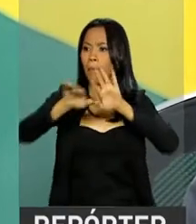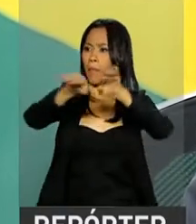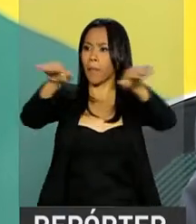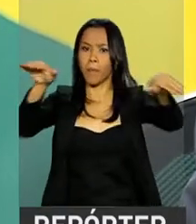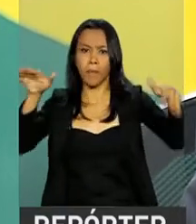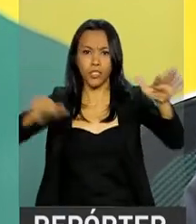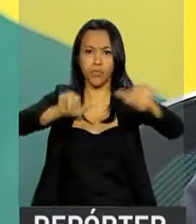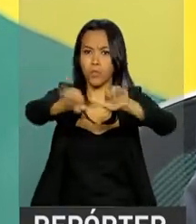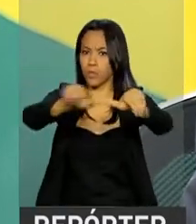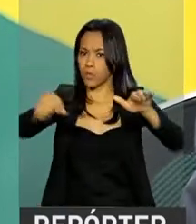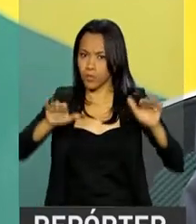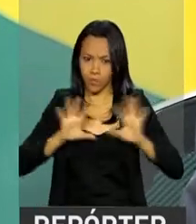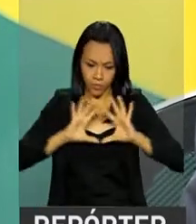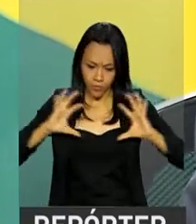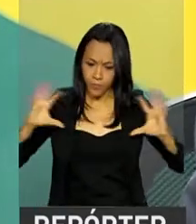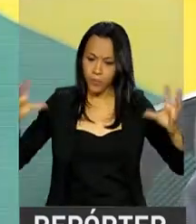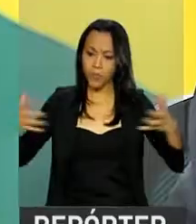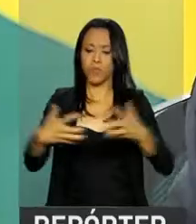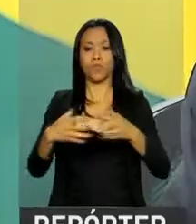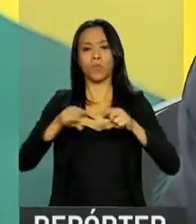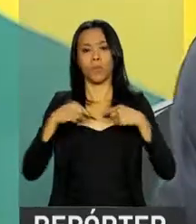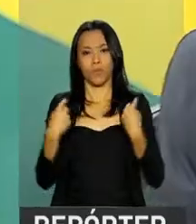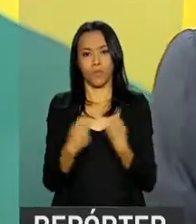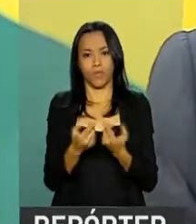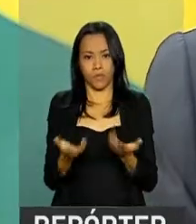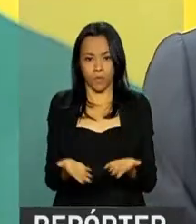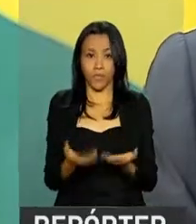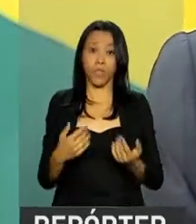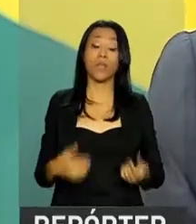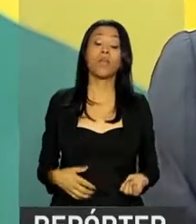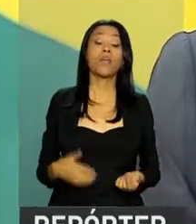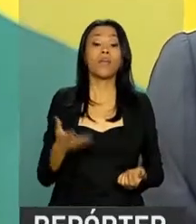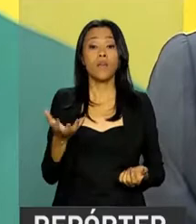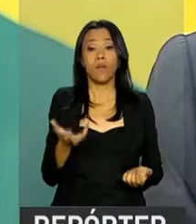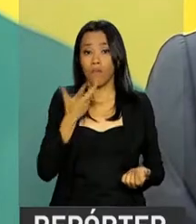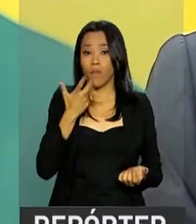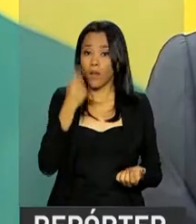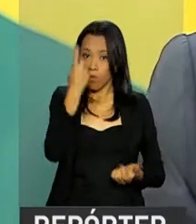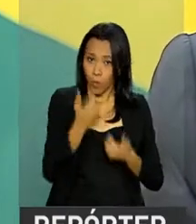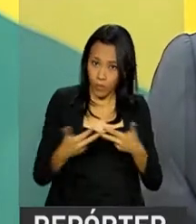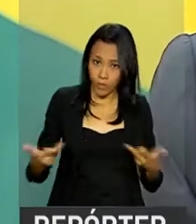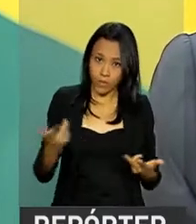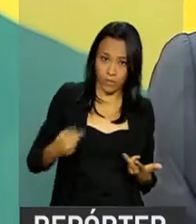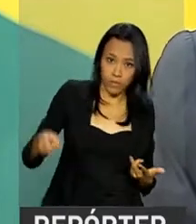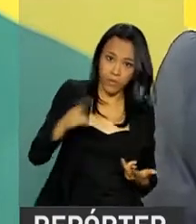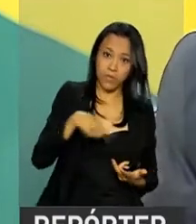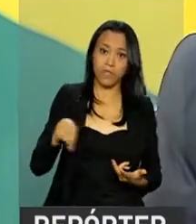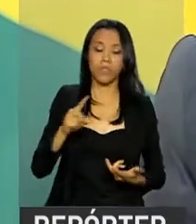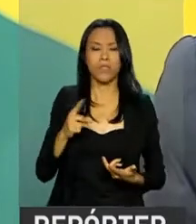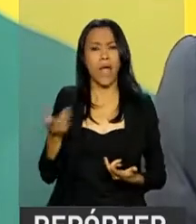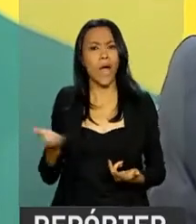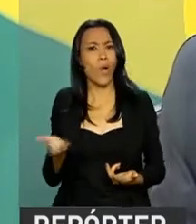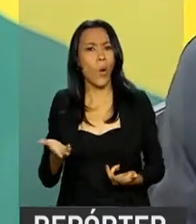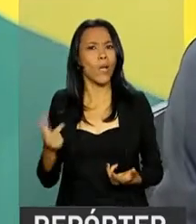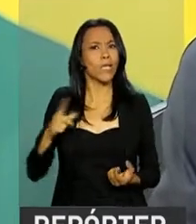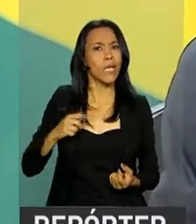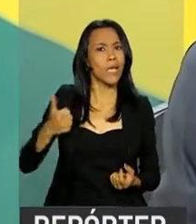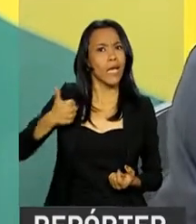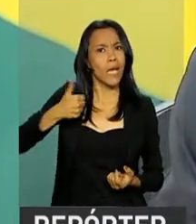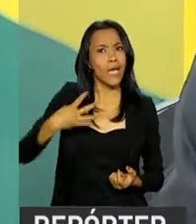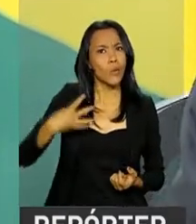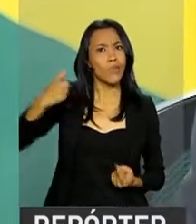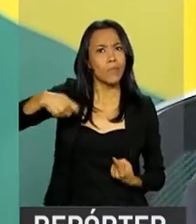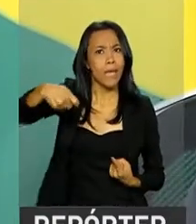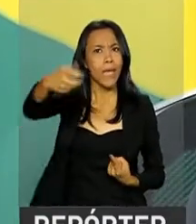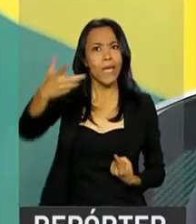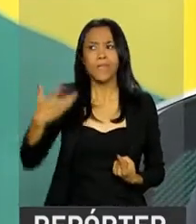nos mobiliza a todos, né? Aliás, deixa só dizer uma coisa, viu? De vez em quando dizem, olha, agora tem 14 meses pela